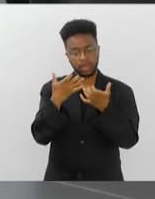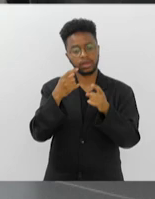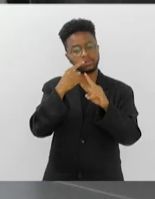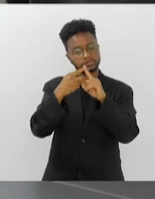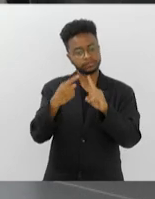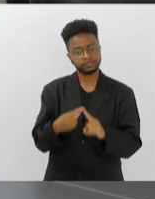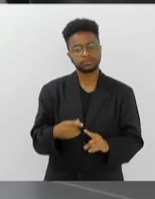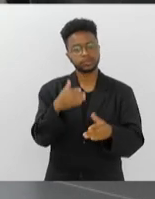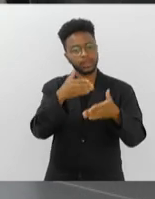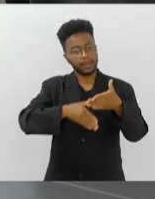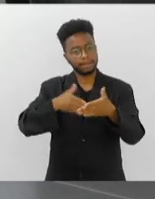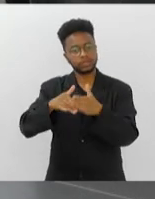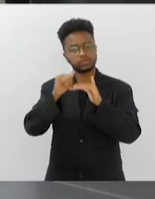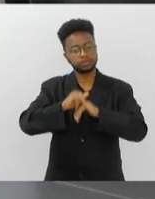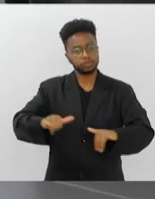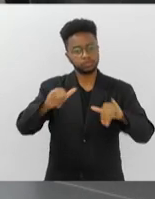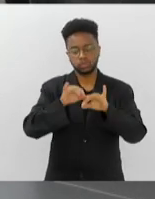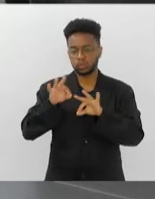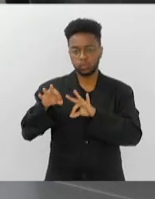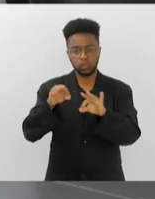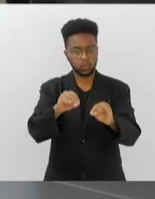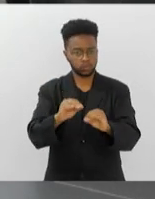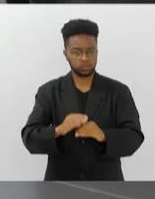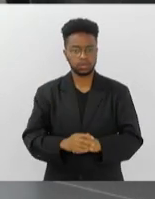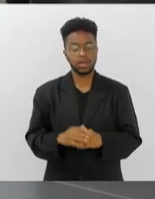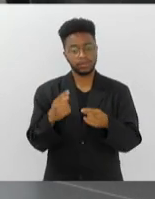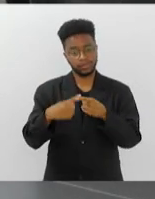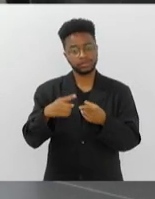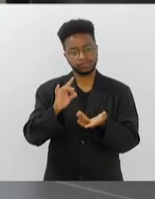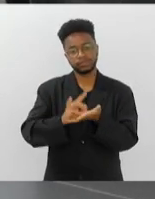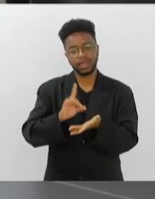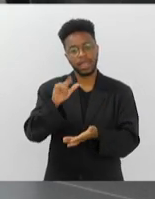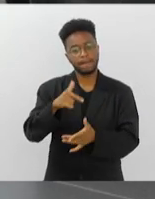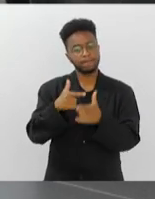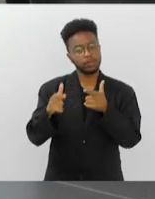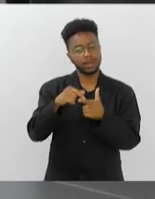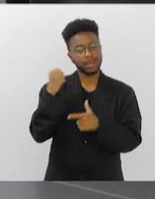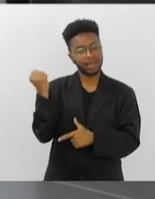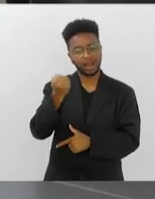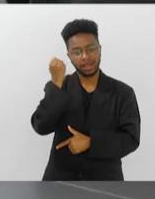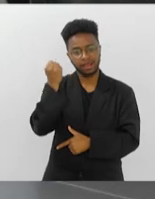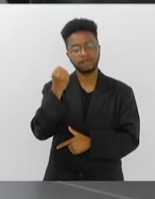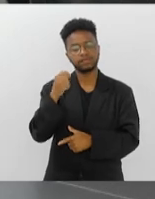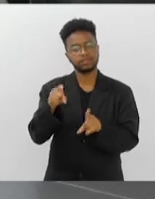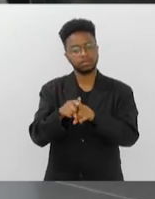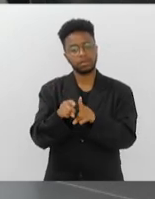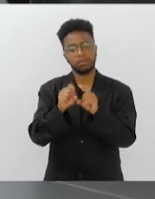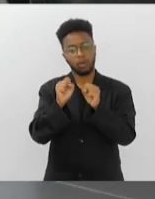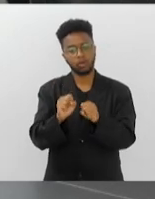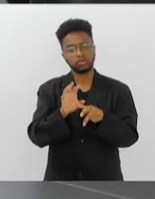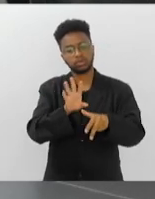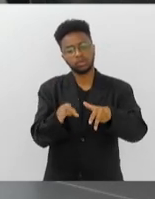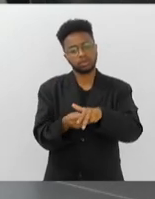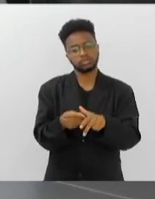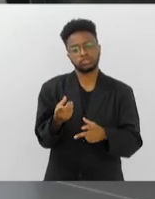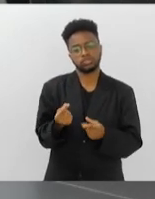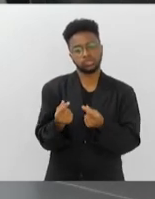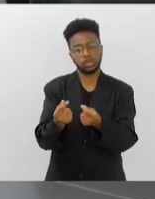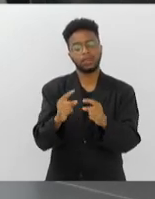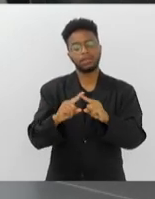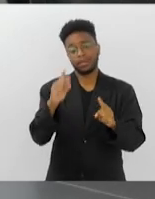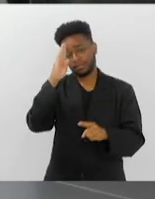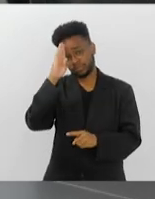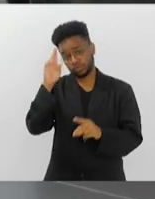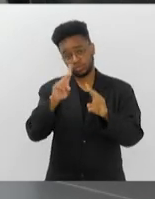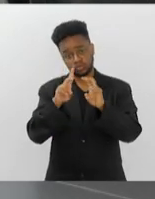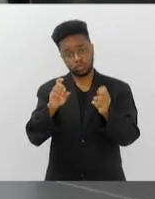impedir publicidade e tudo mais. Acho que é um problema grave, não só de evasão, potencial lavagem de dinheiro, mas, sobretudo, ao vício, à